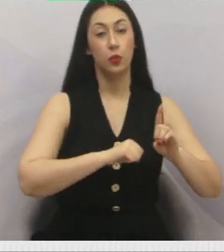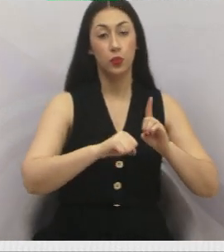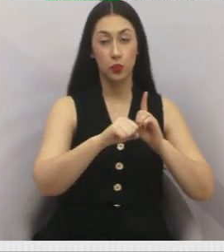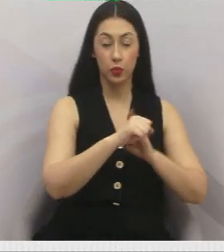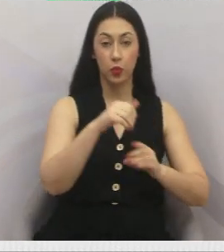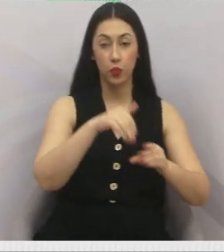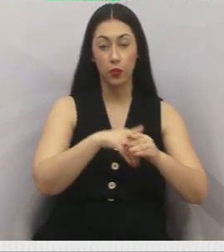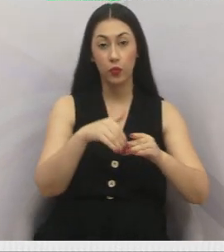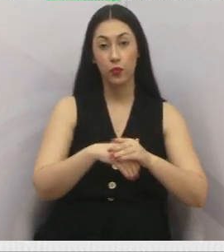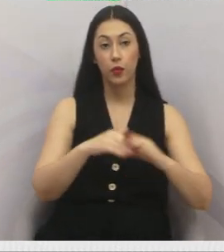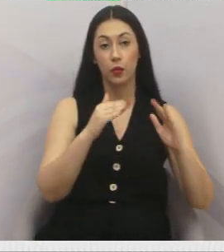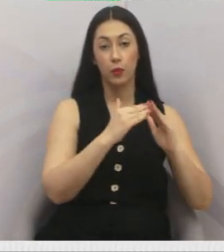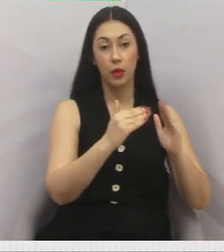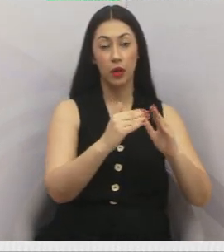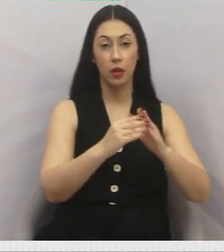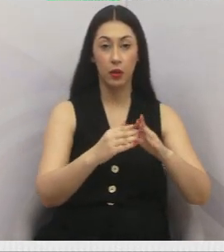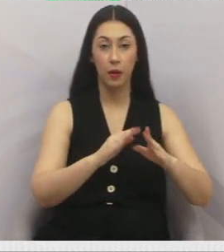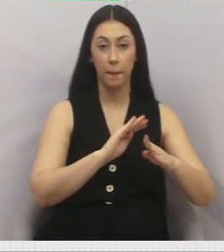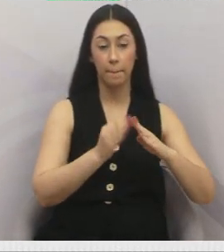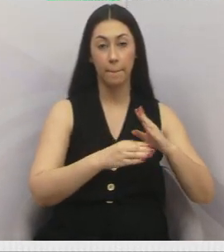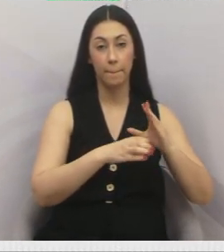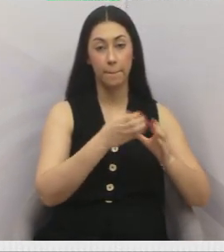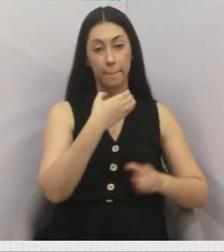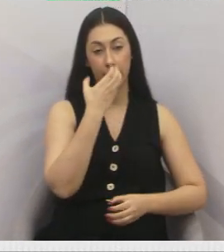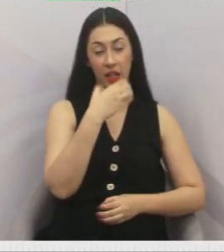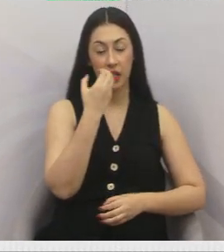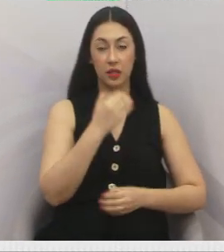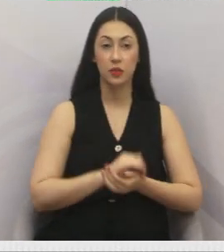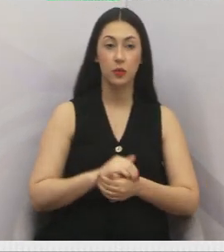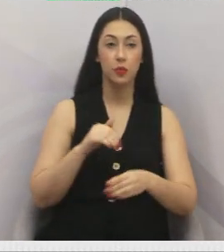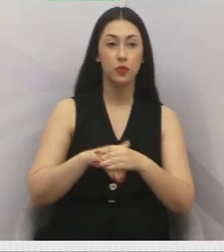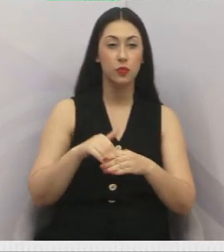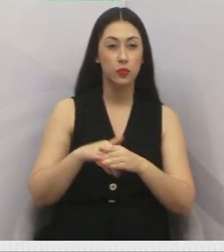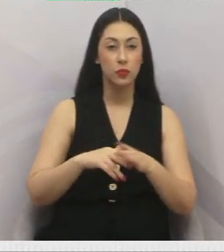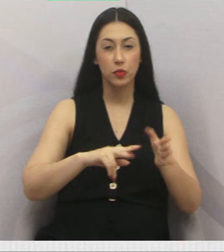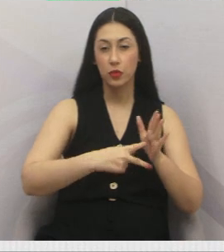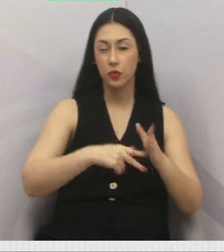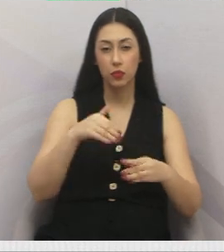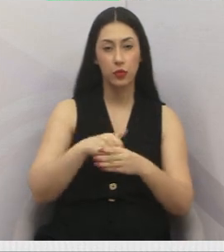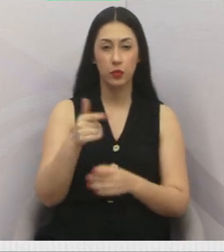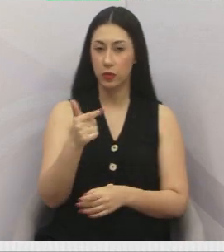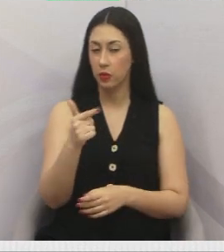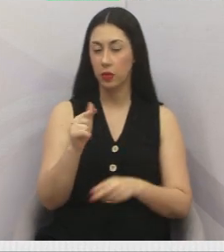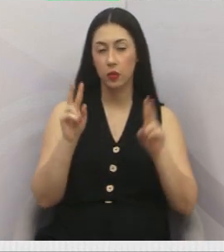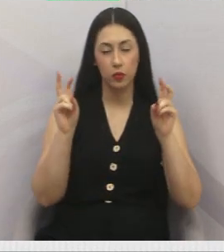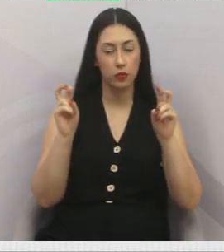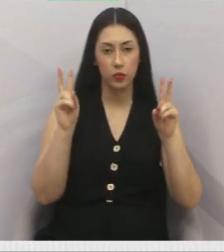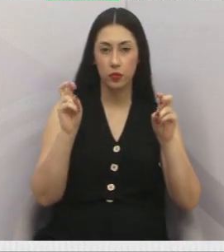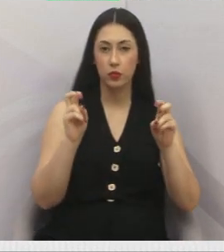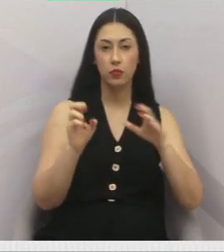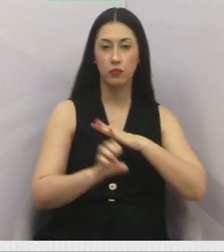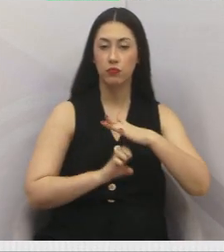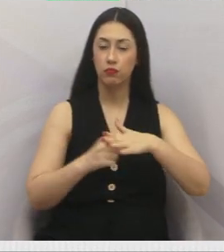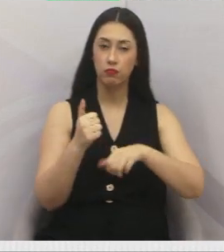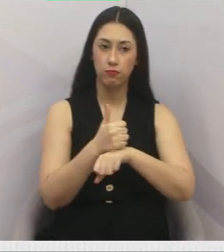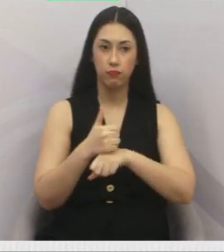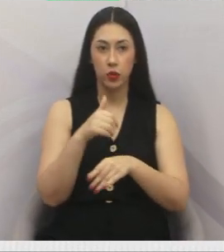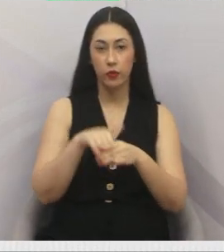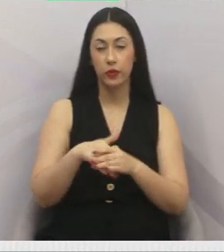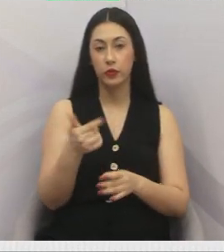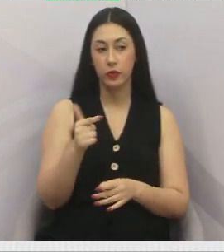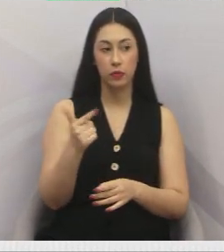Jardim Yolanda. Segmento Entidade Classe Sindical, voto em branco. Segmento Empresas e ou Entidades Profissionais, voto em